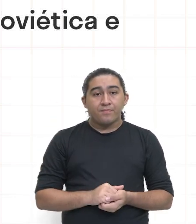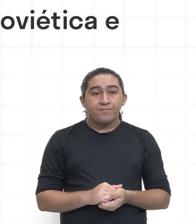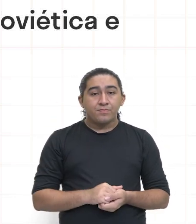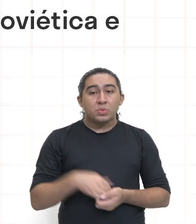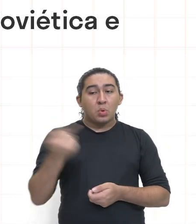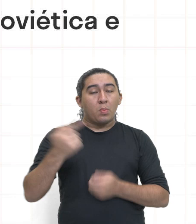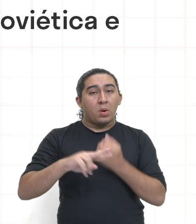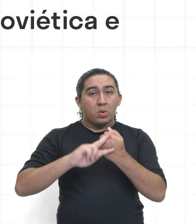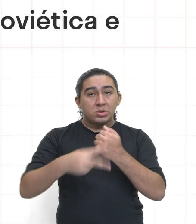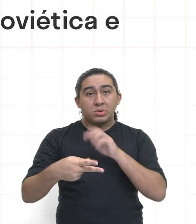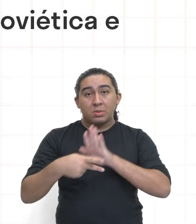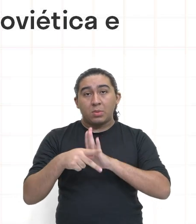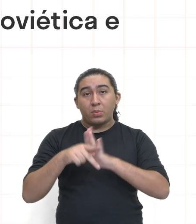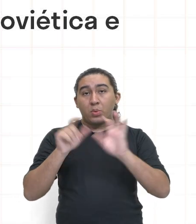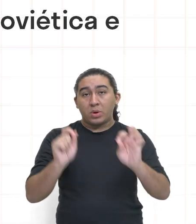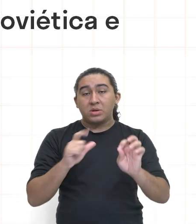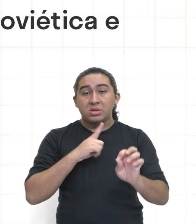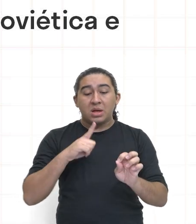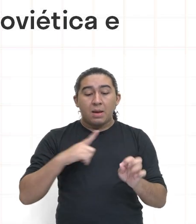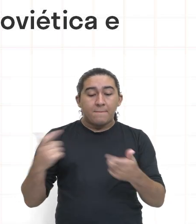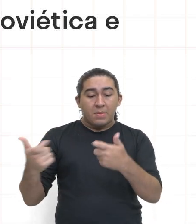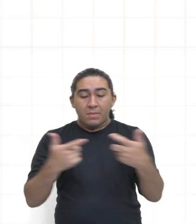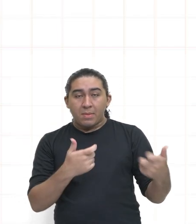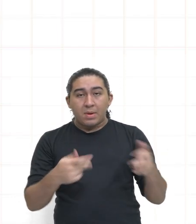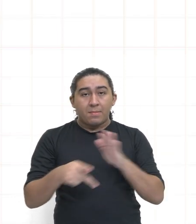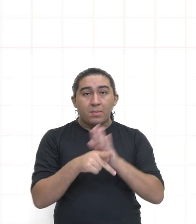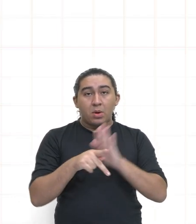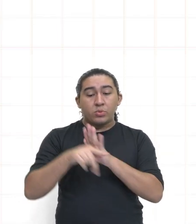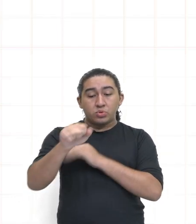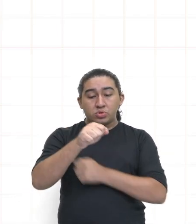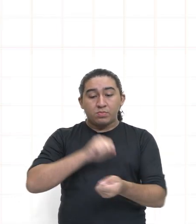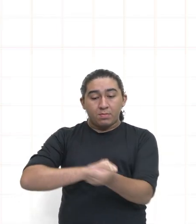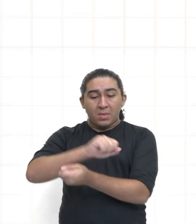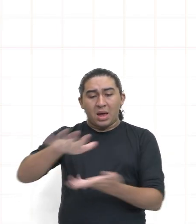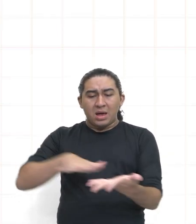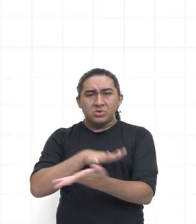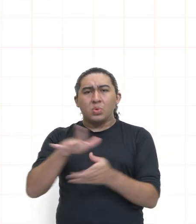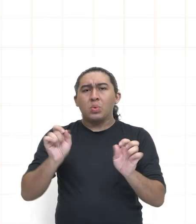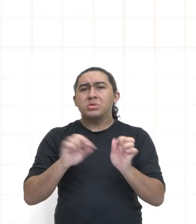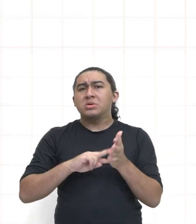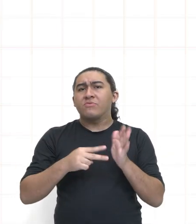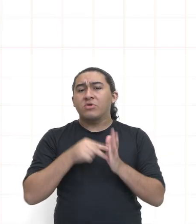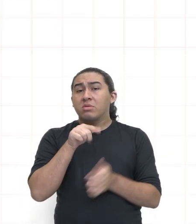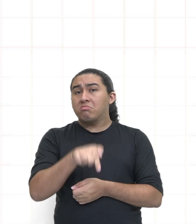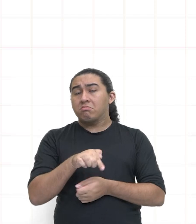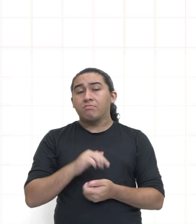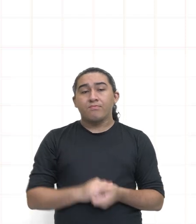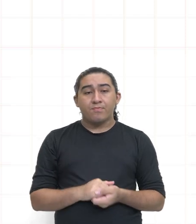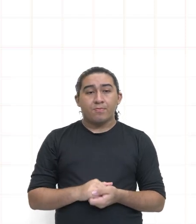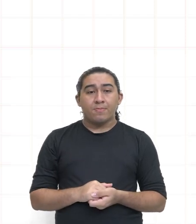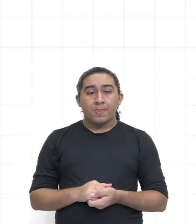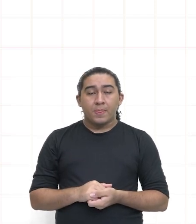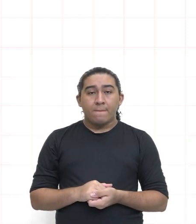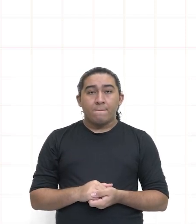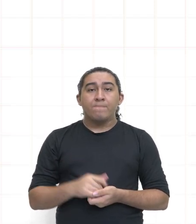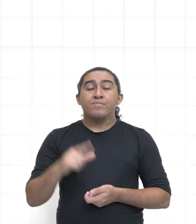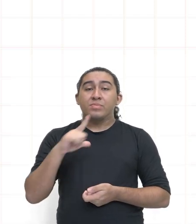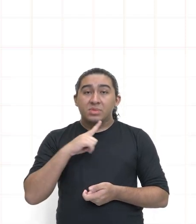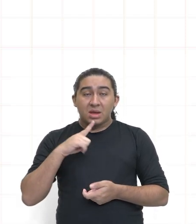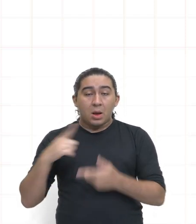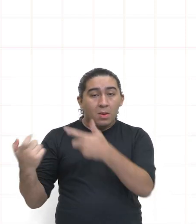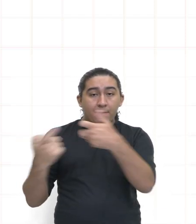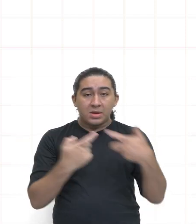uma das consequências é a corrida espacial. E vamos verificar o que foi essa corrida. Competição